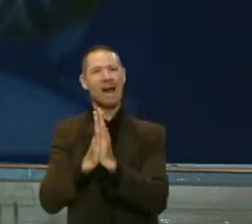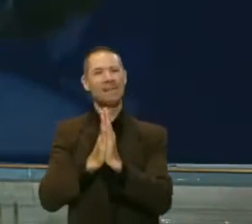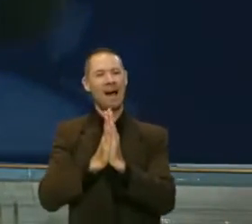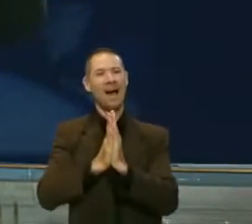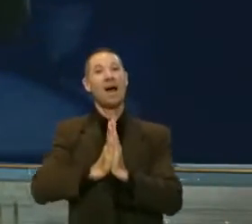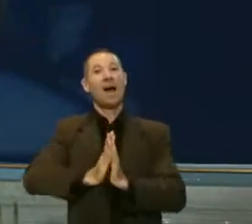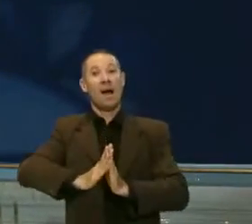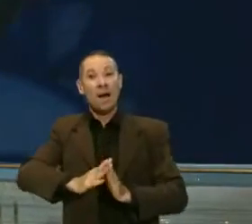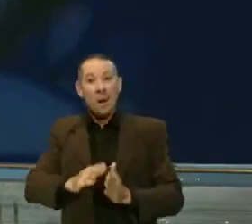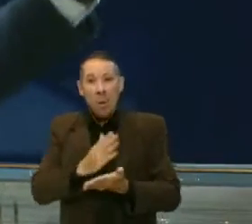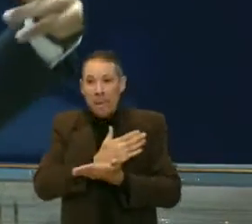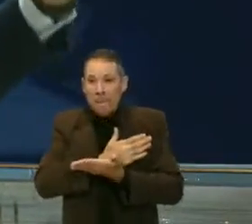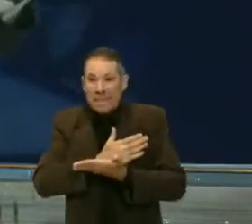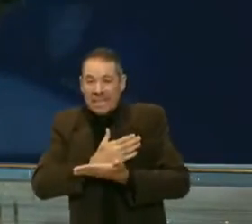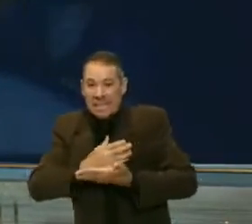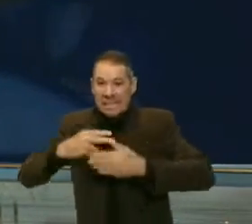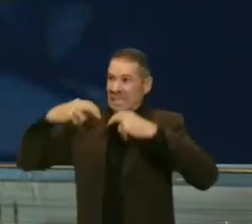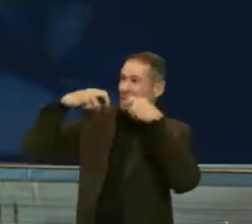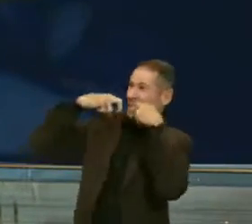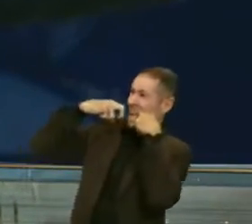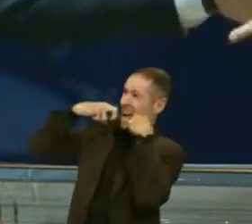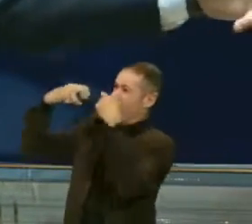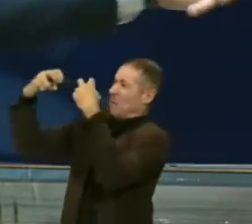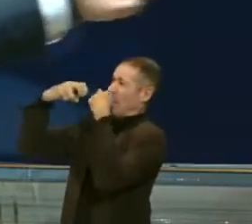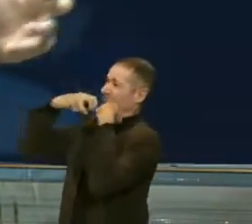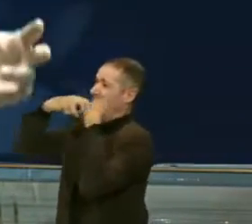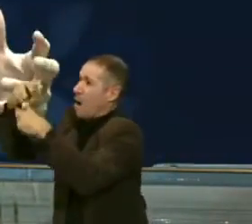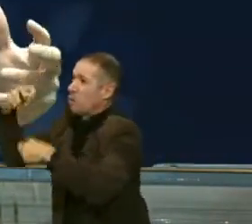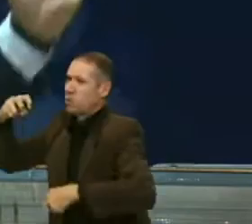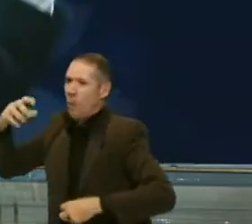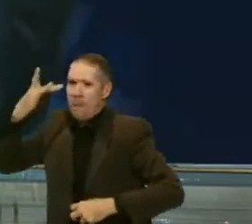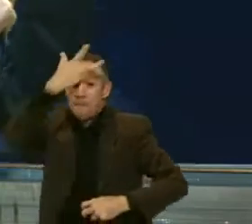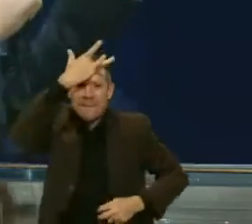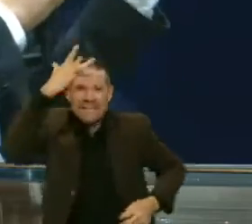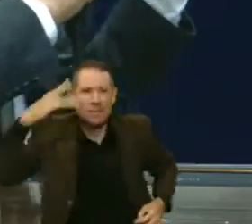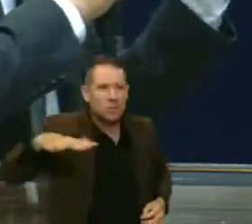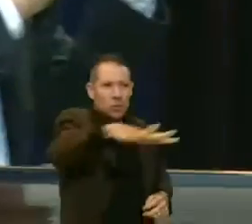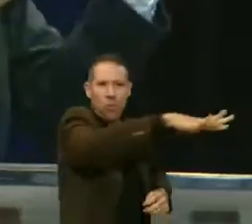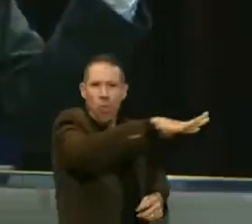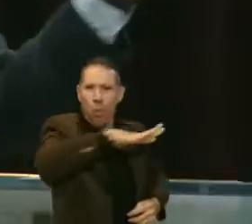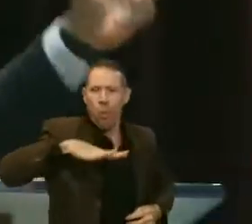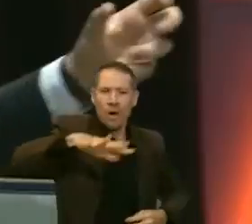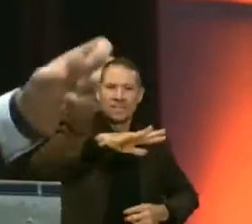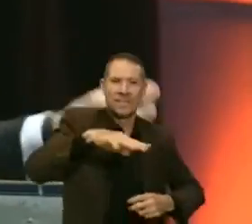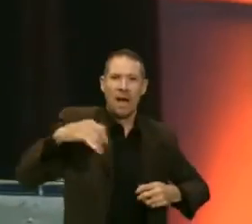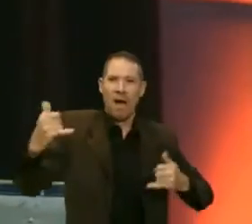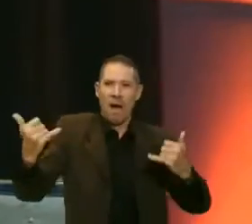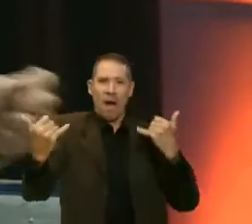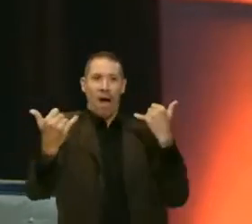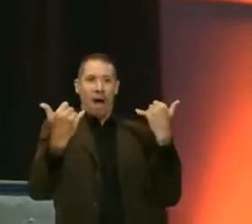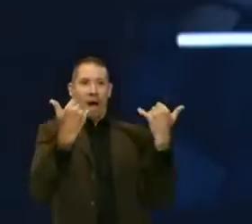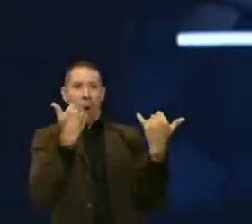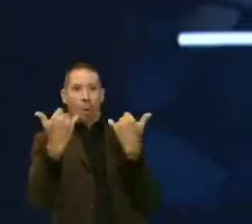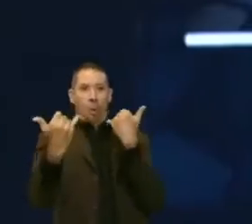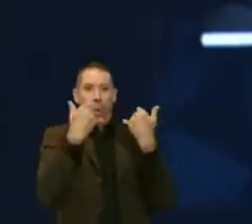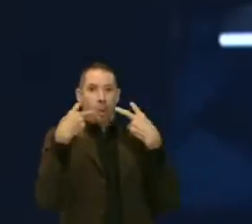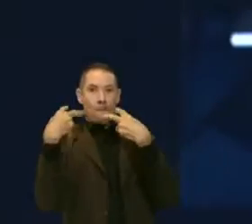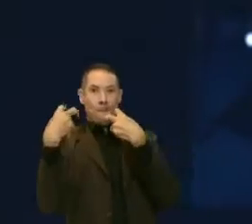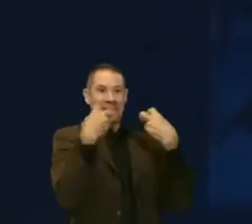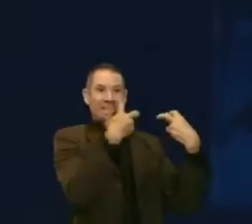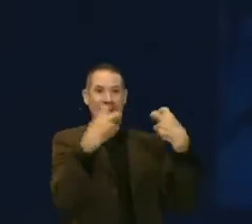começa a ser tão alto que as pessoas nas celas do lado eram capazes de ouvir aquele clamor